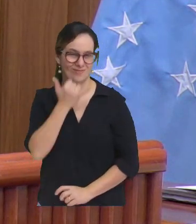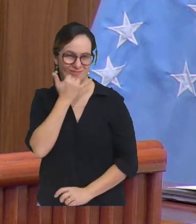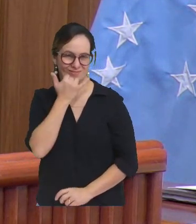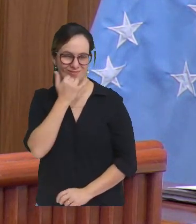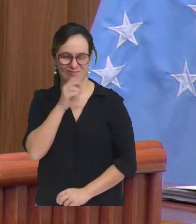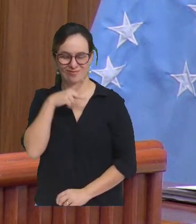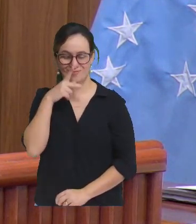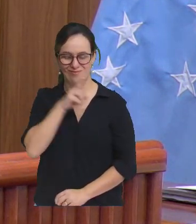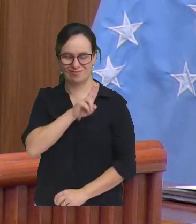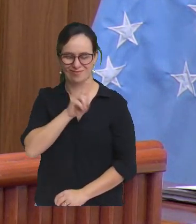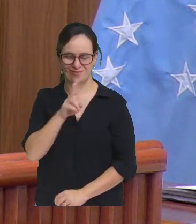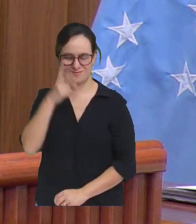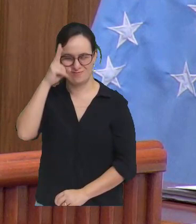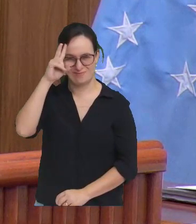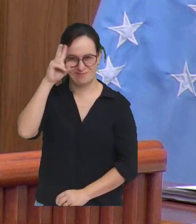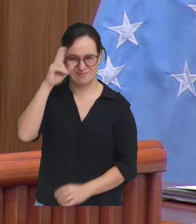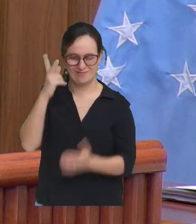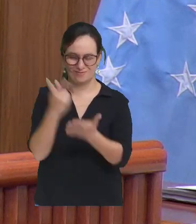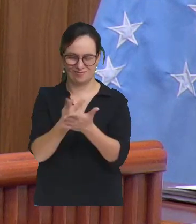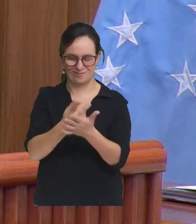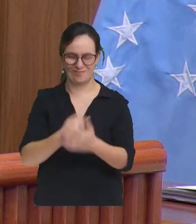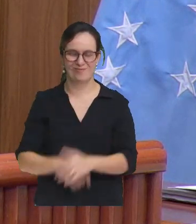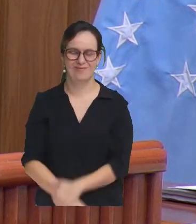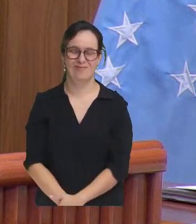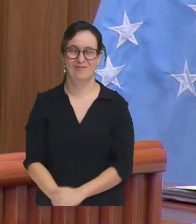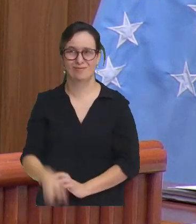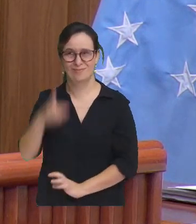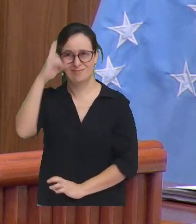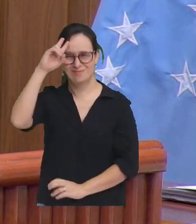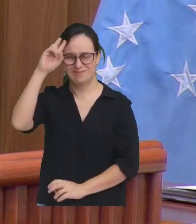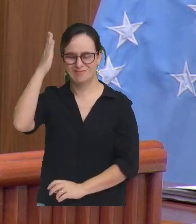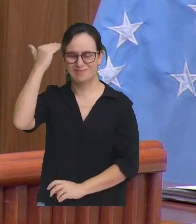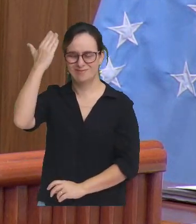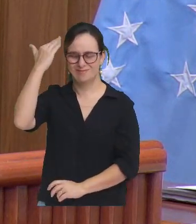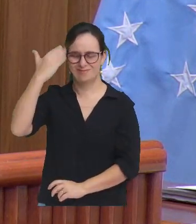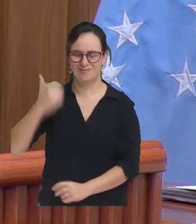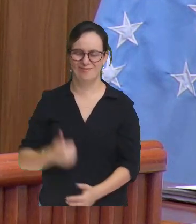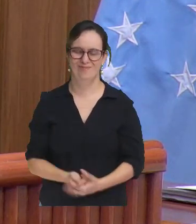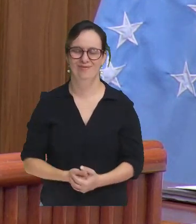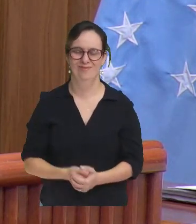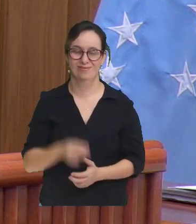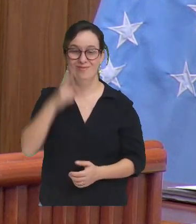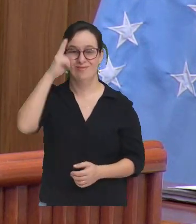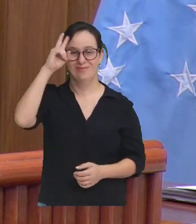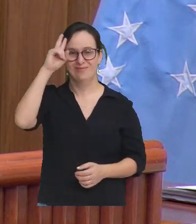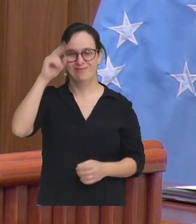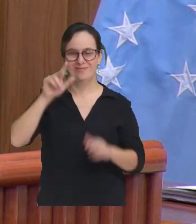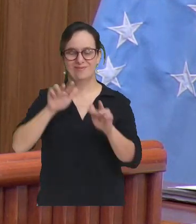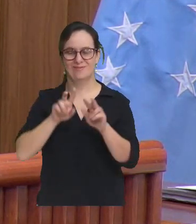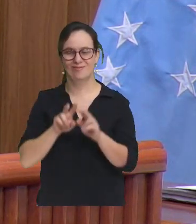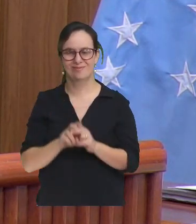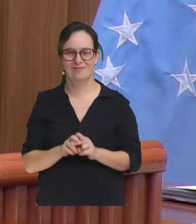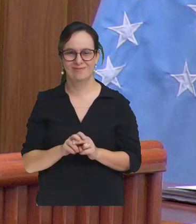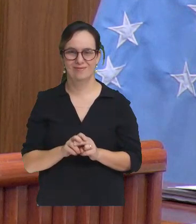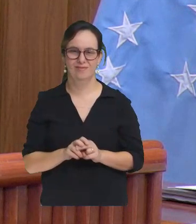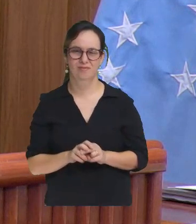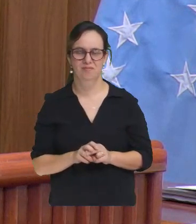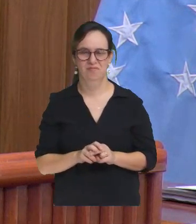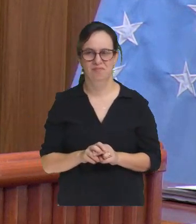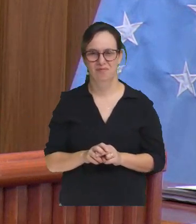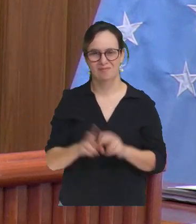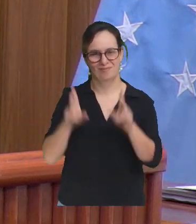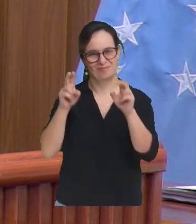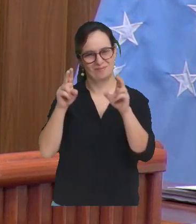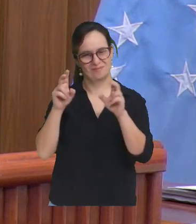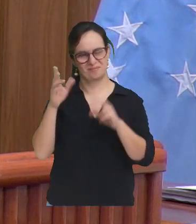Alfredo no dia da nossa reunião lá no Casablanca, e você sabe muito bem os motivos. Foi secretário municipal da